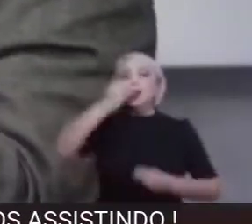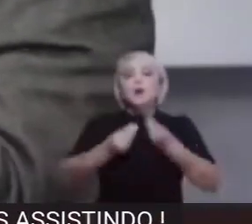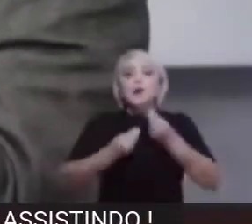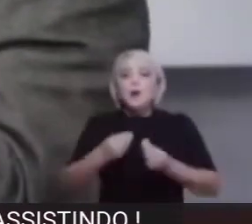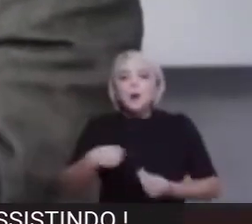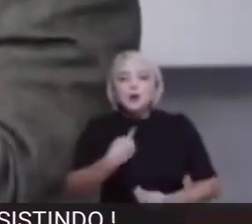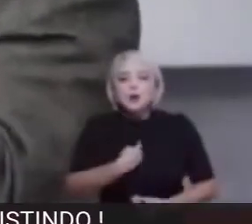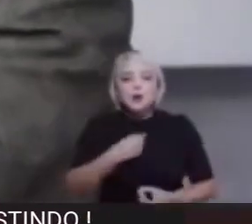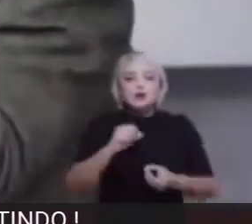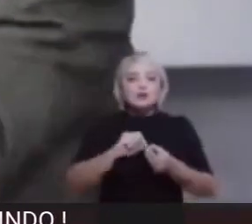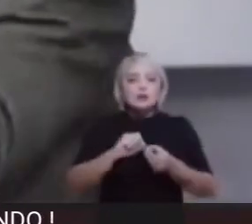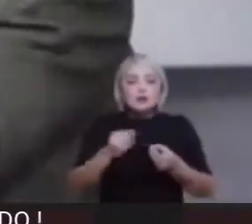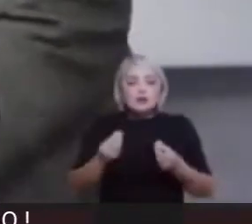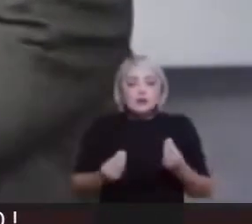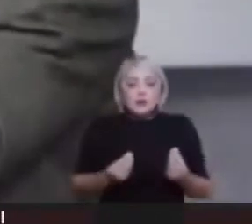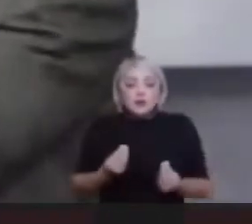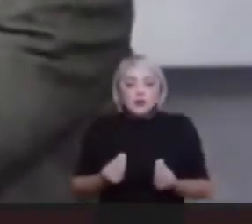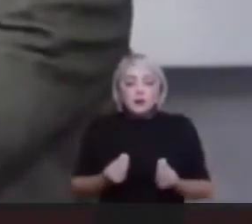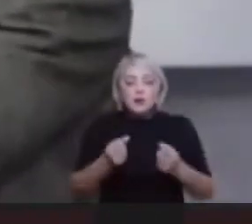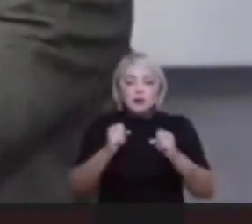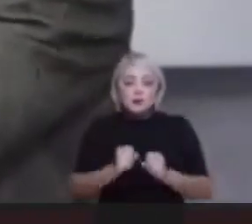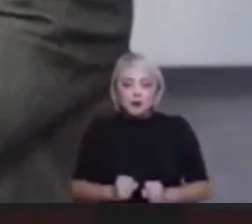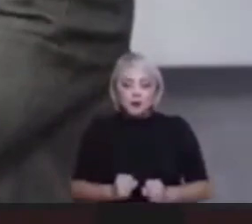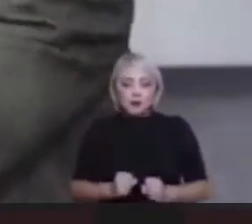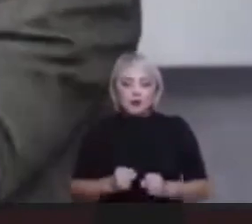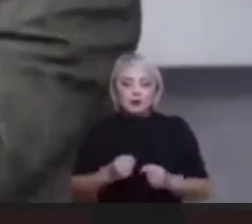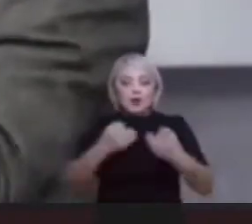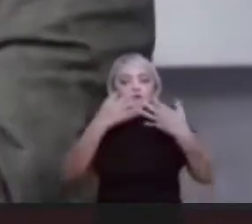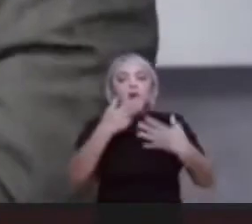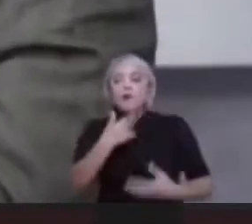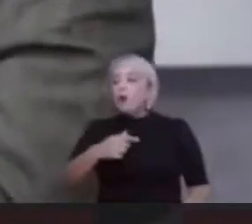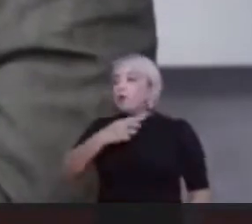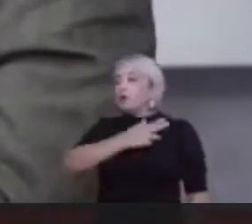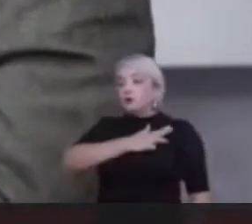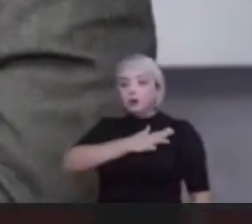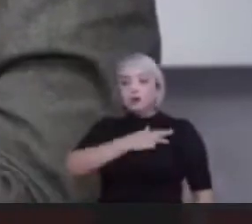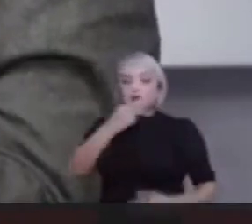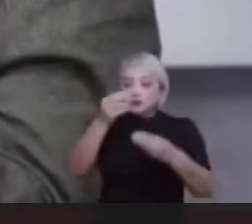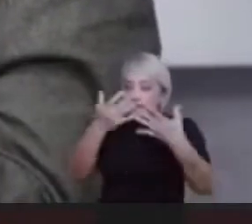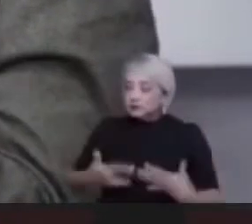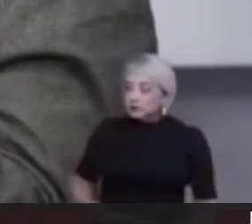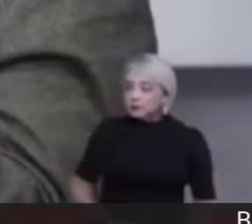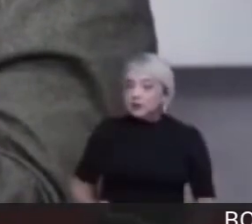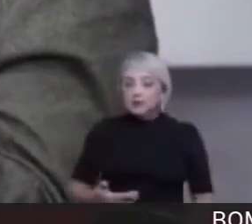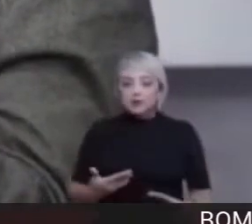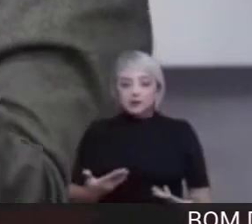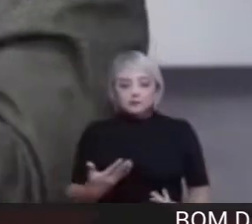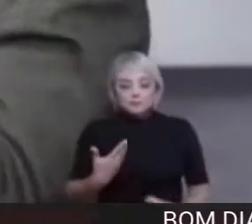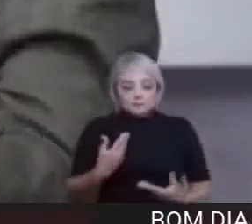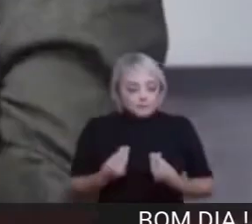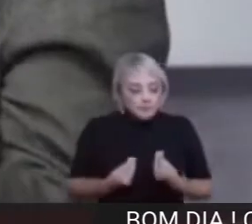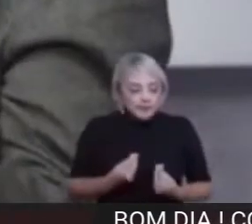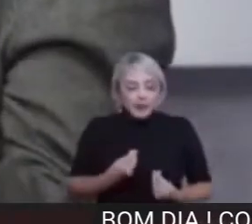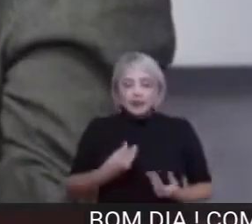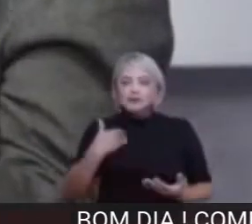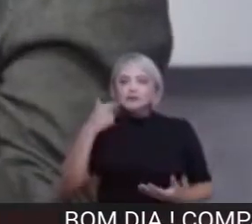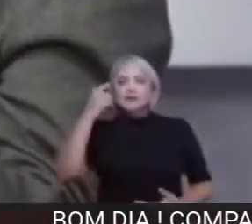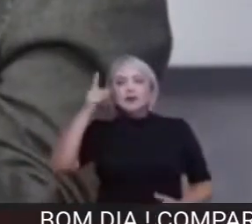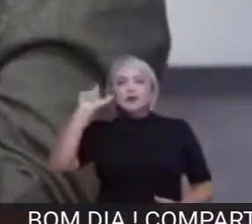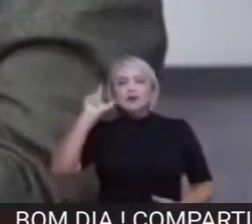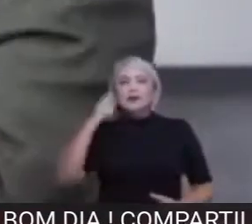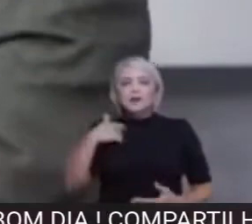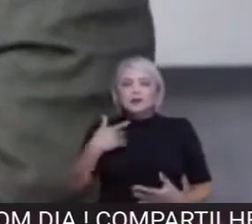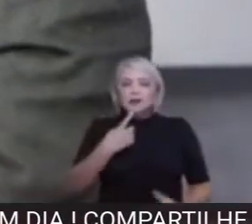isso? Como é que a gente pode... Como é que o senhor explica isso? Assim, que a gente pode... É uma questão que, na época, assim, chocou e até hoje